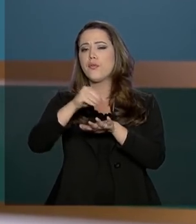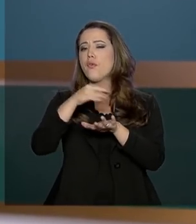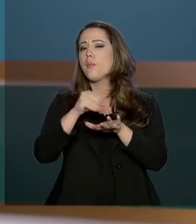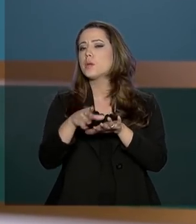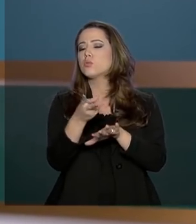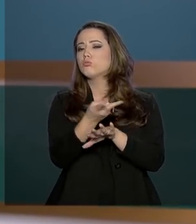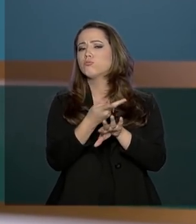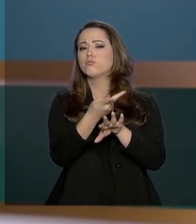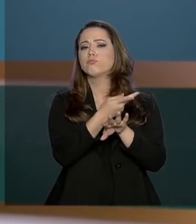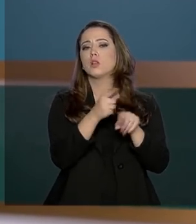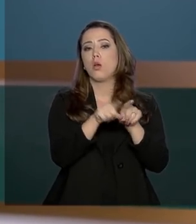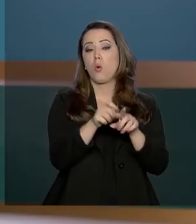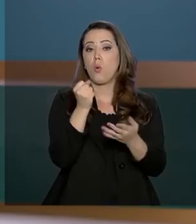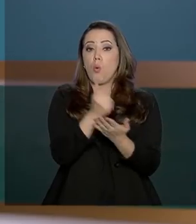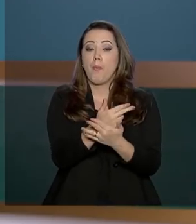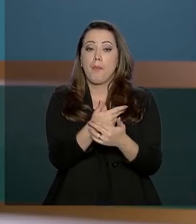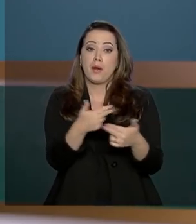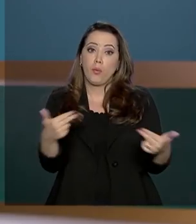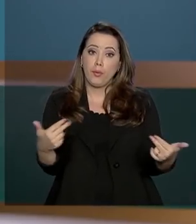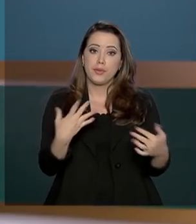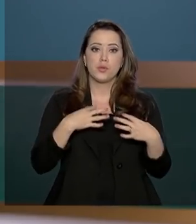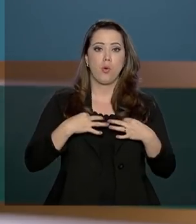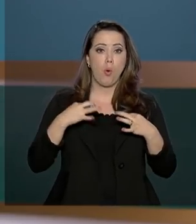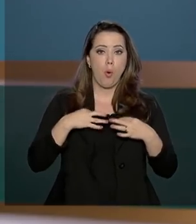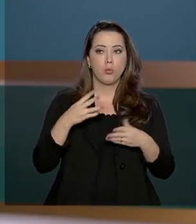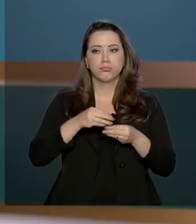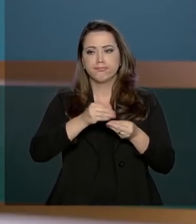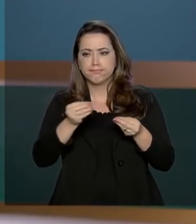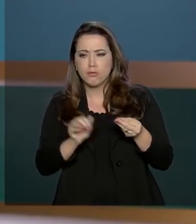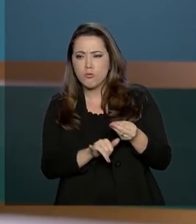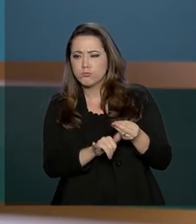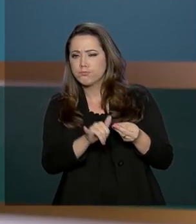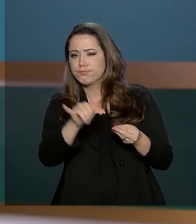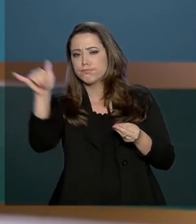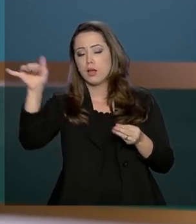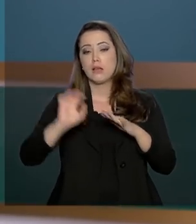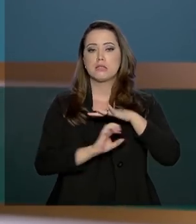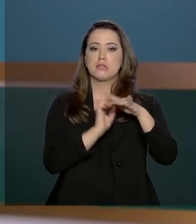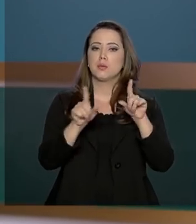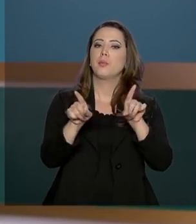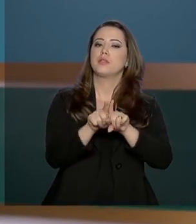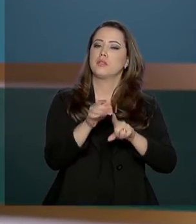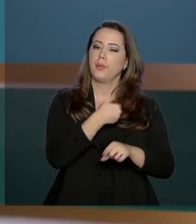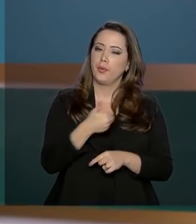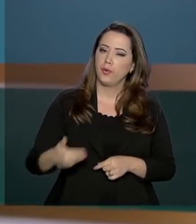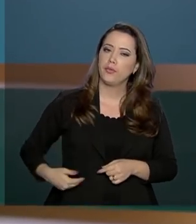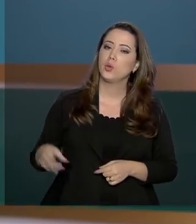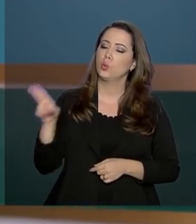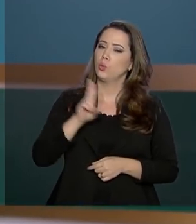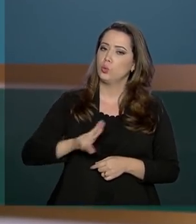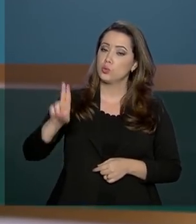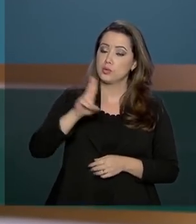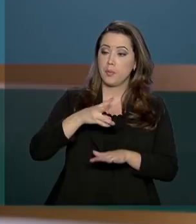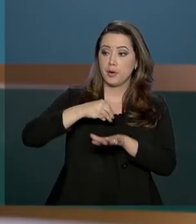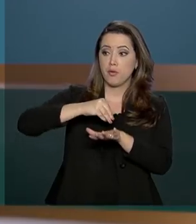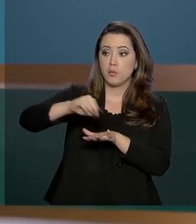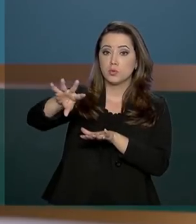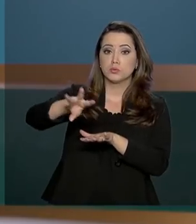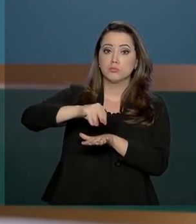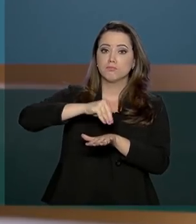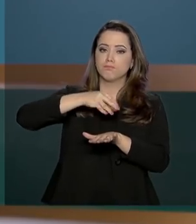comprar desde roupas até passagens aéreas. As empresas e o governo também o usam para transmitir dados,